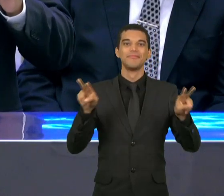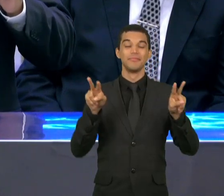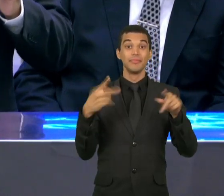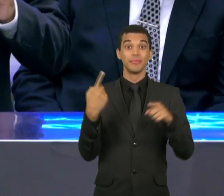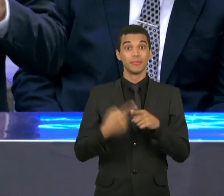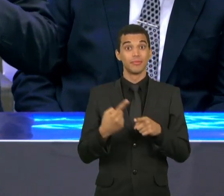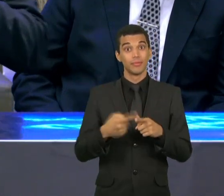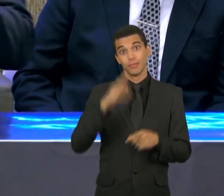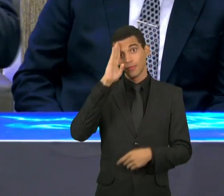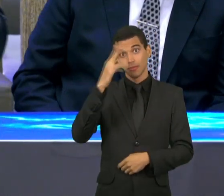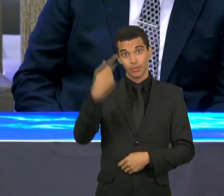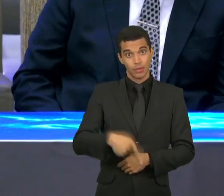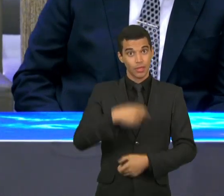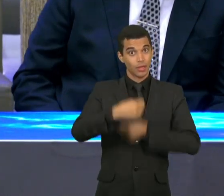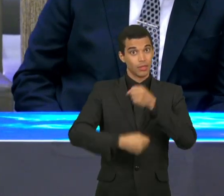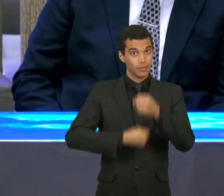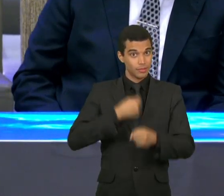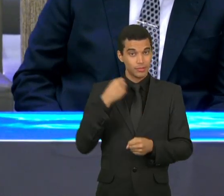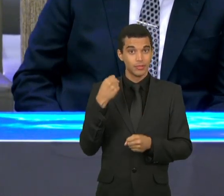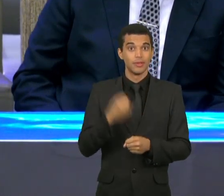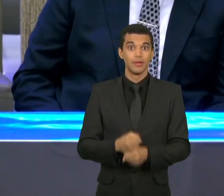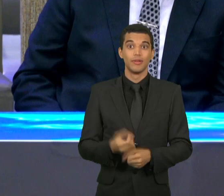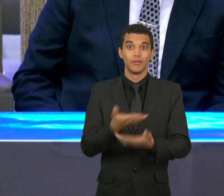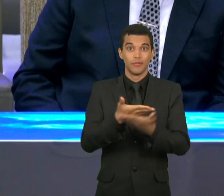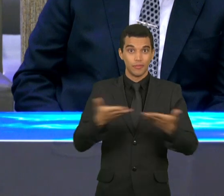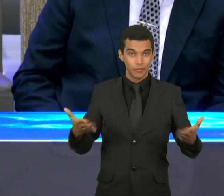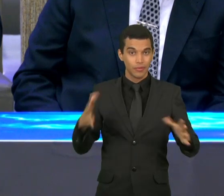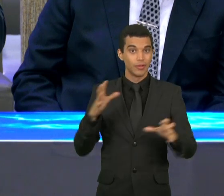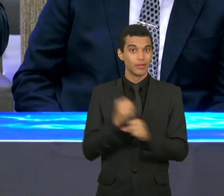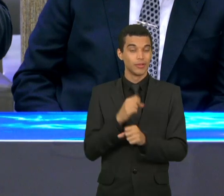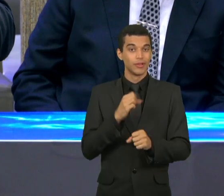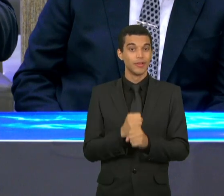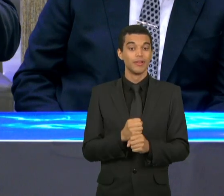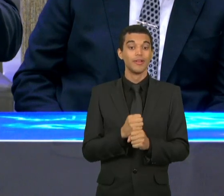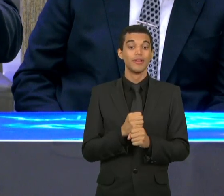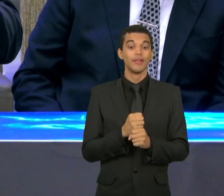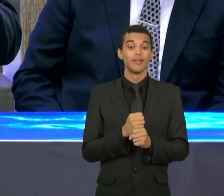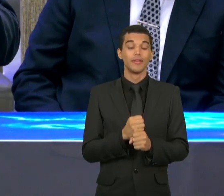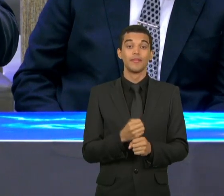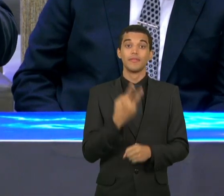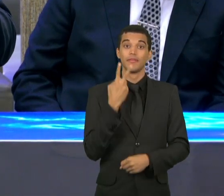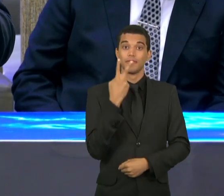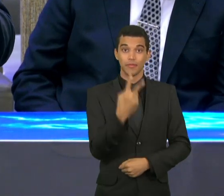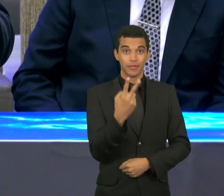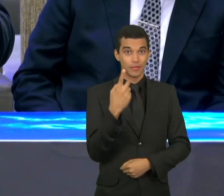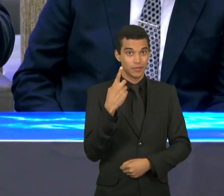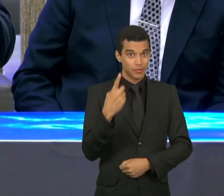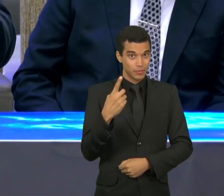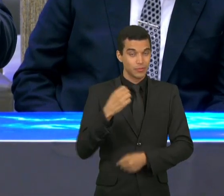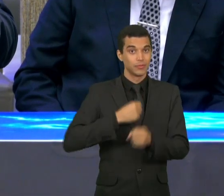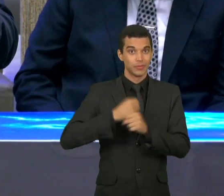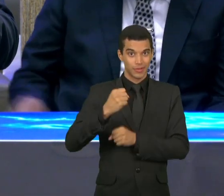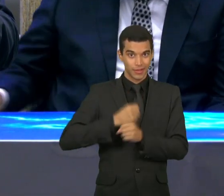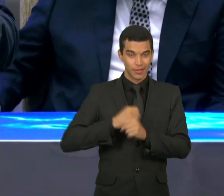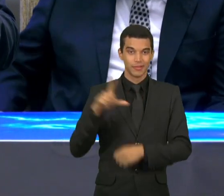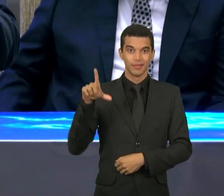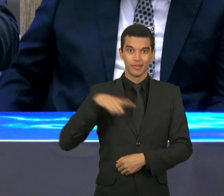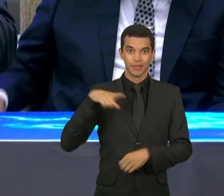especialmente neste ano que vocês completam 21 anos de congresso, não é